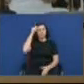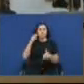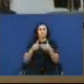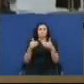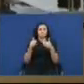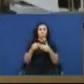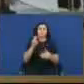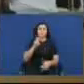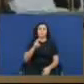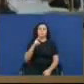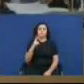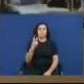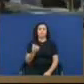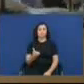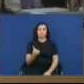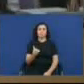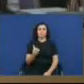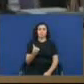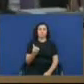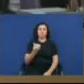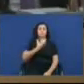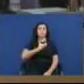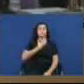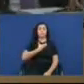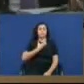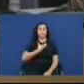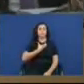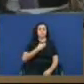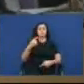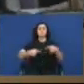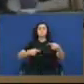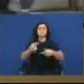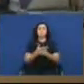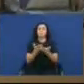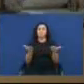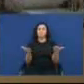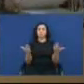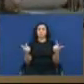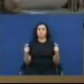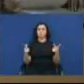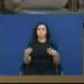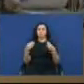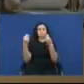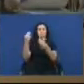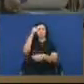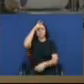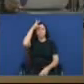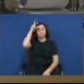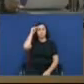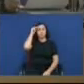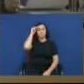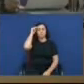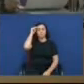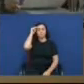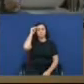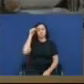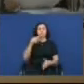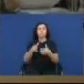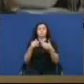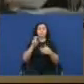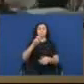Requerimento 526, vereador Miguel Lombardi. Em discussão. Não havendo, ao executivo.